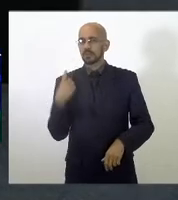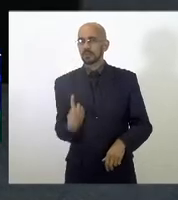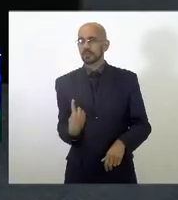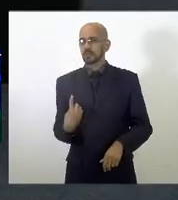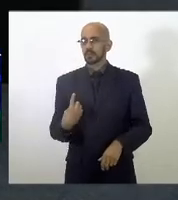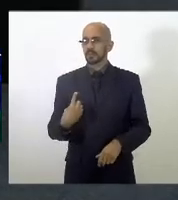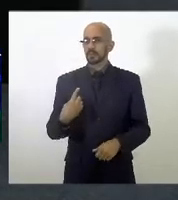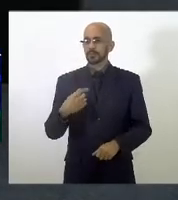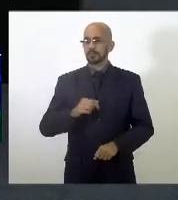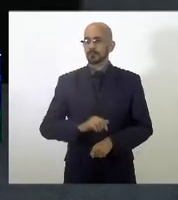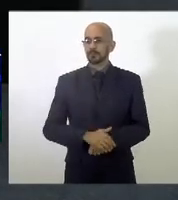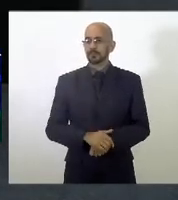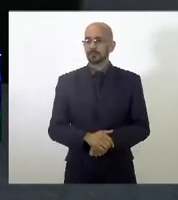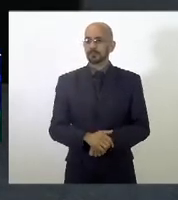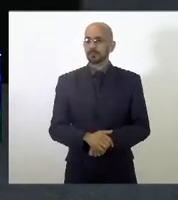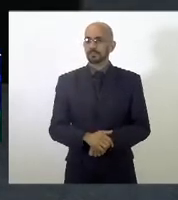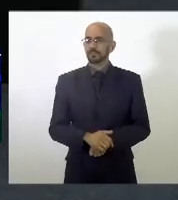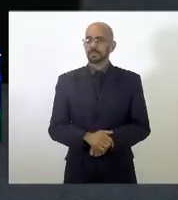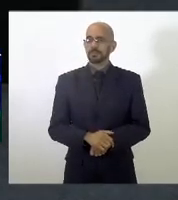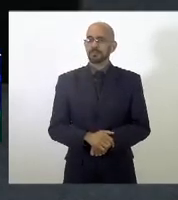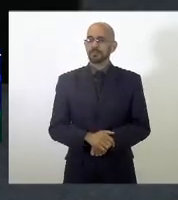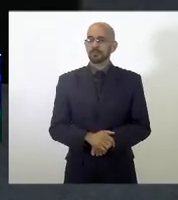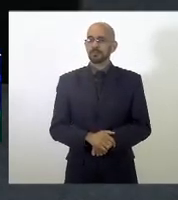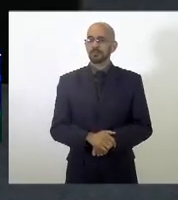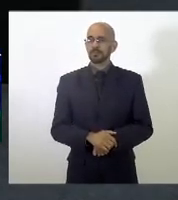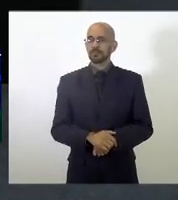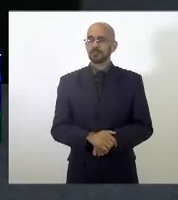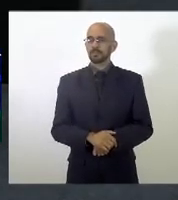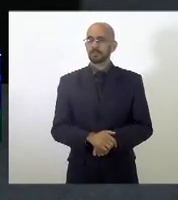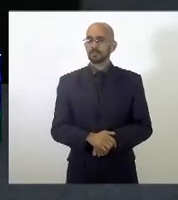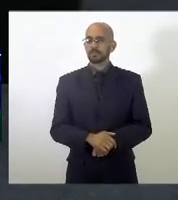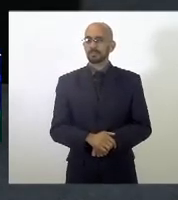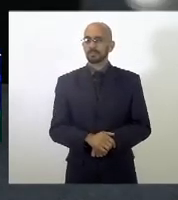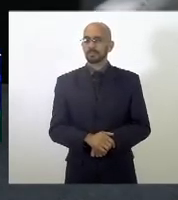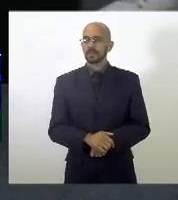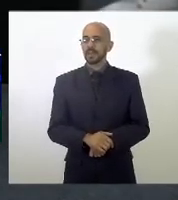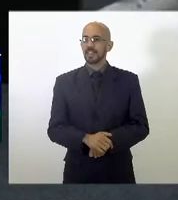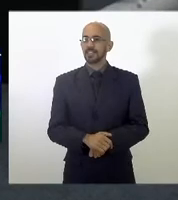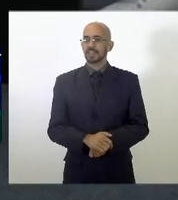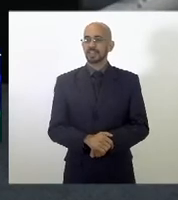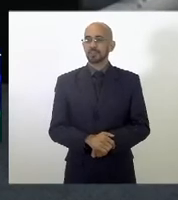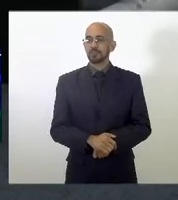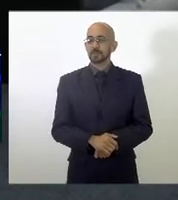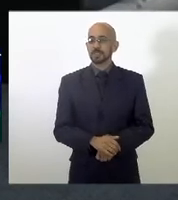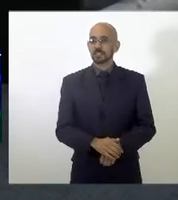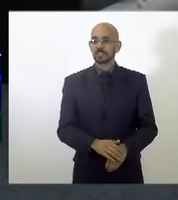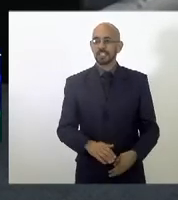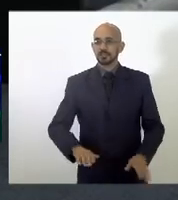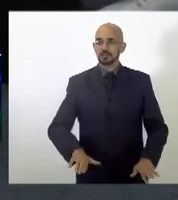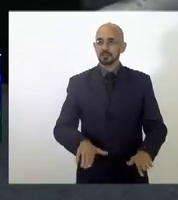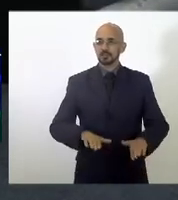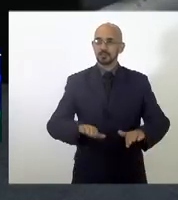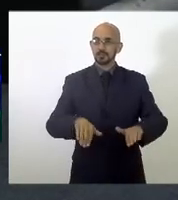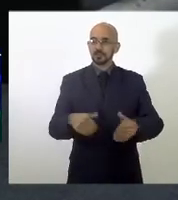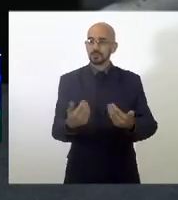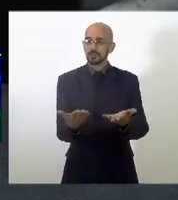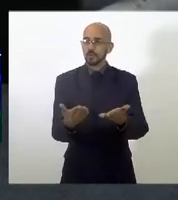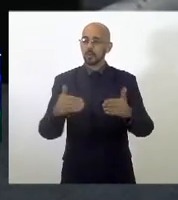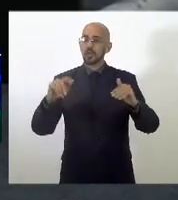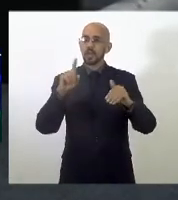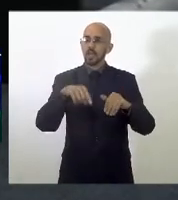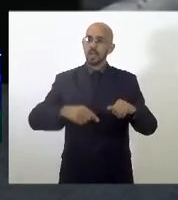o próprio deputado André Siciliano, que eu tinha conversado com ele sobre ser autor desse projeto no final ainda do semestre passado. Então, eu queria consignar essas